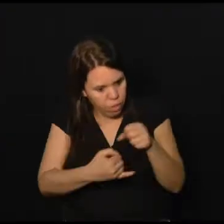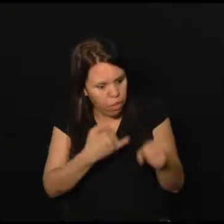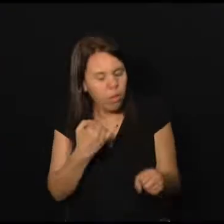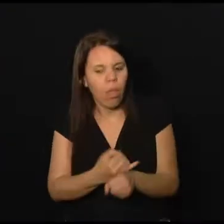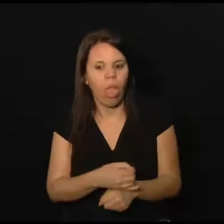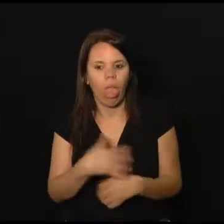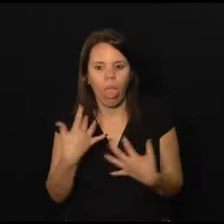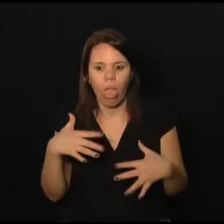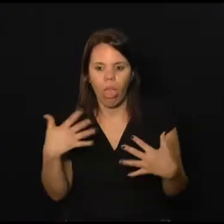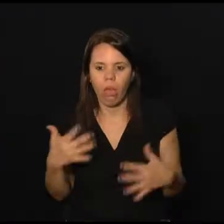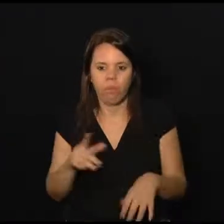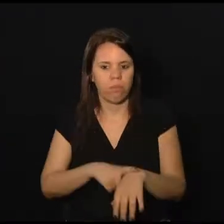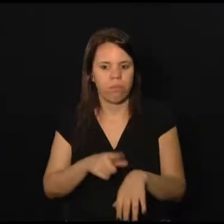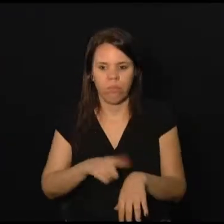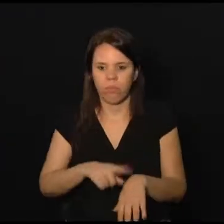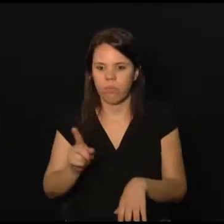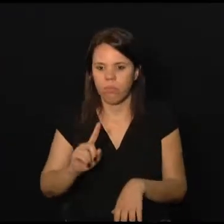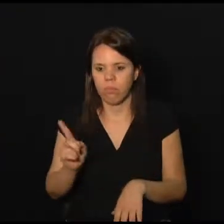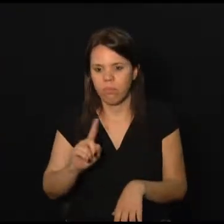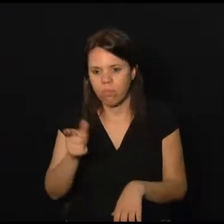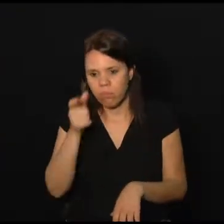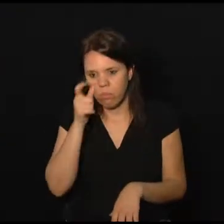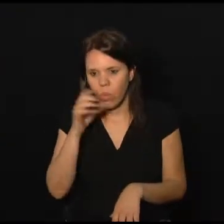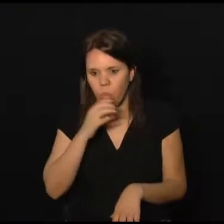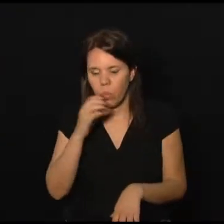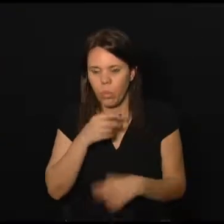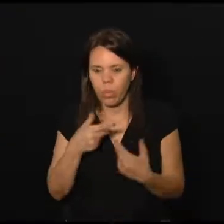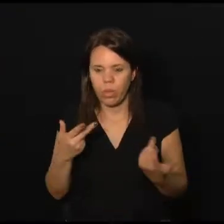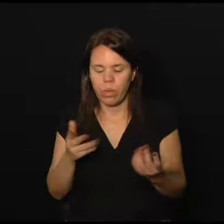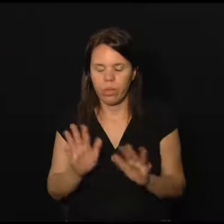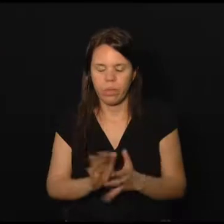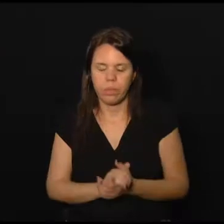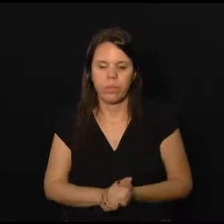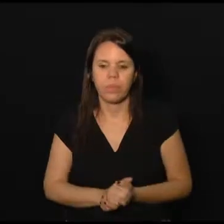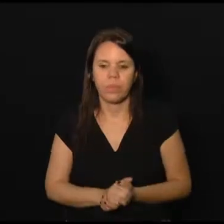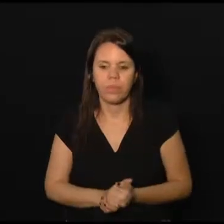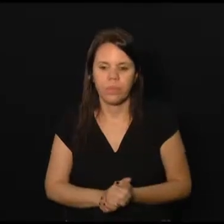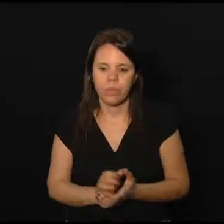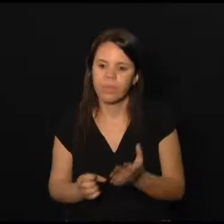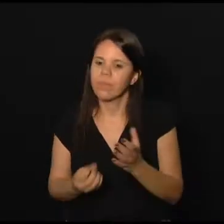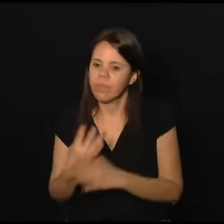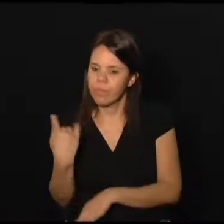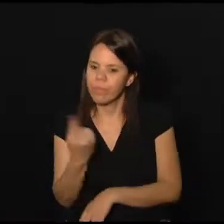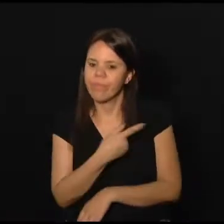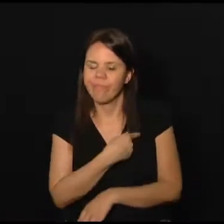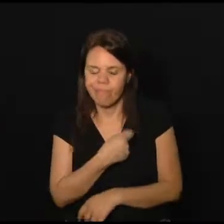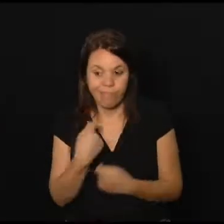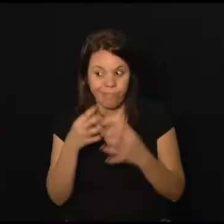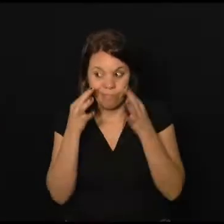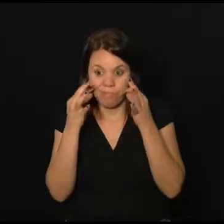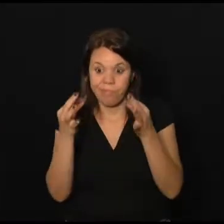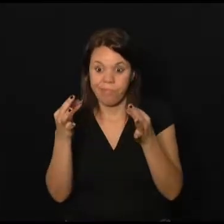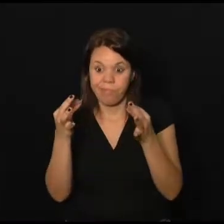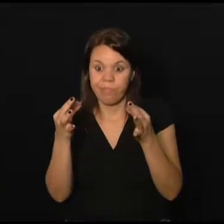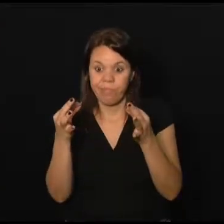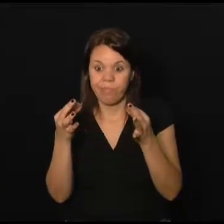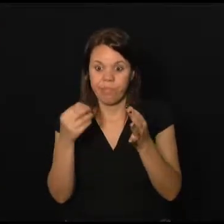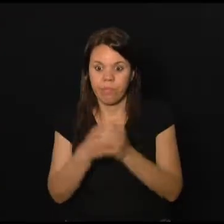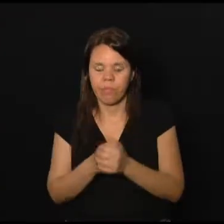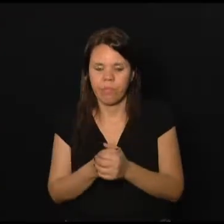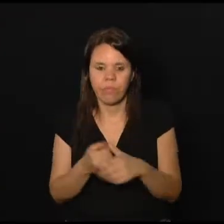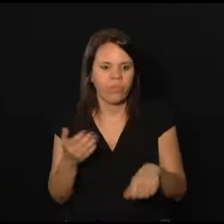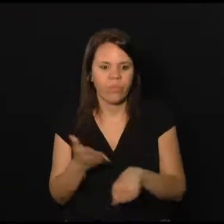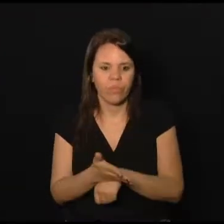Né? Às vezes nem dá tempo, né? De tanta correria. Mas são situações que nós precisamos atentar. E aí, quando